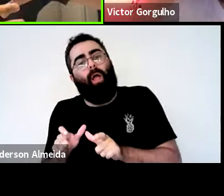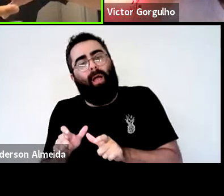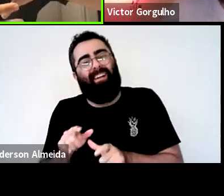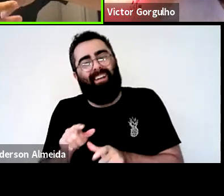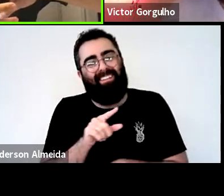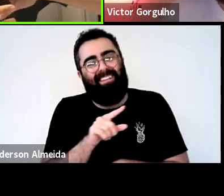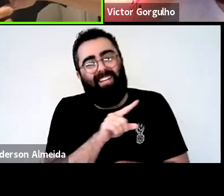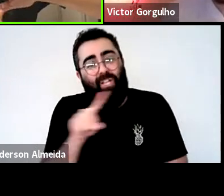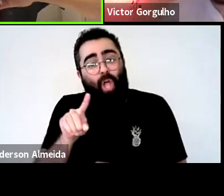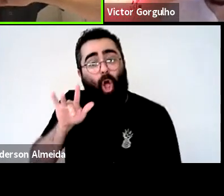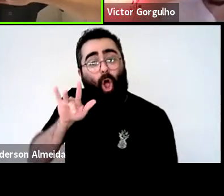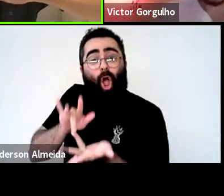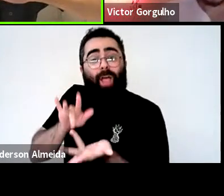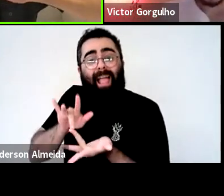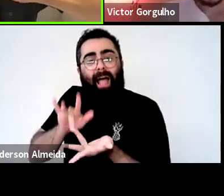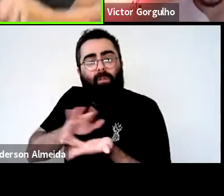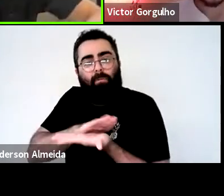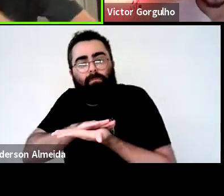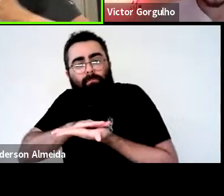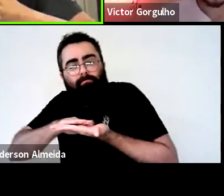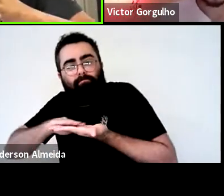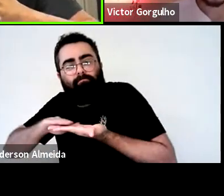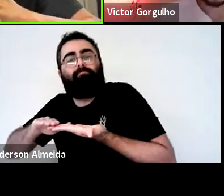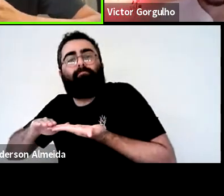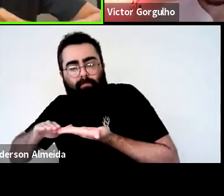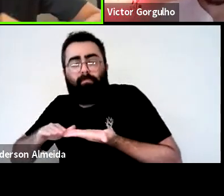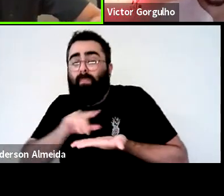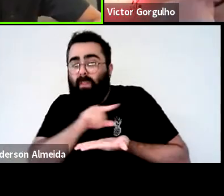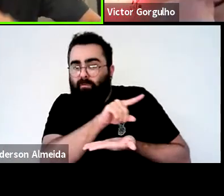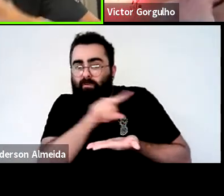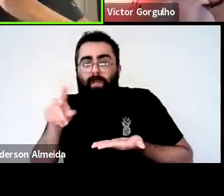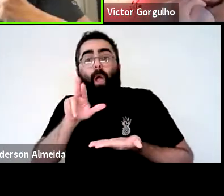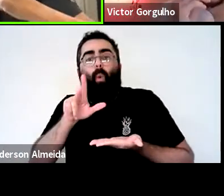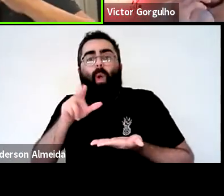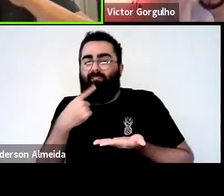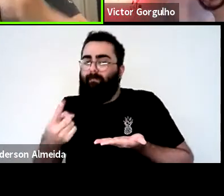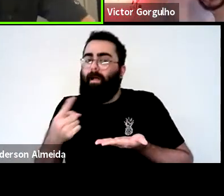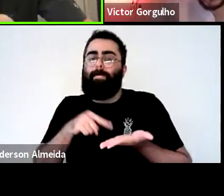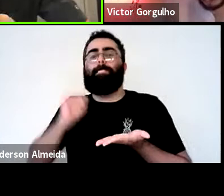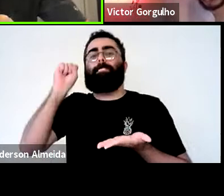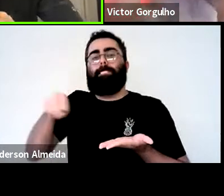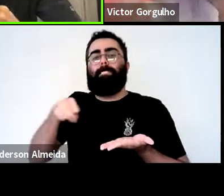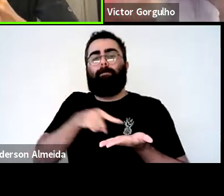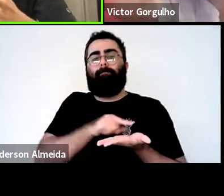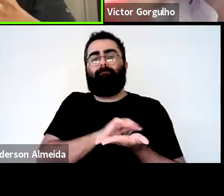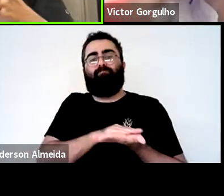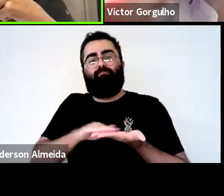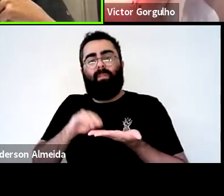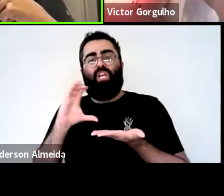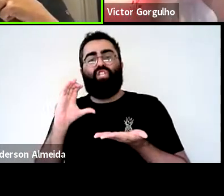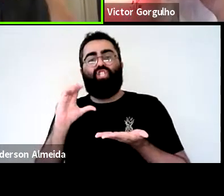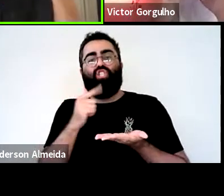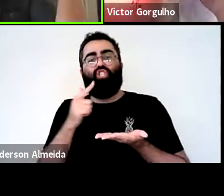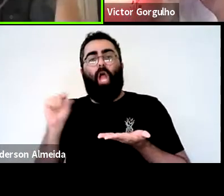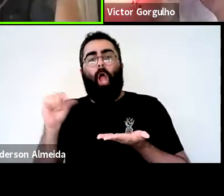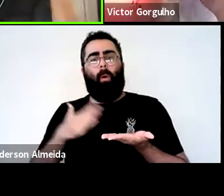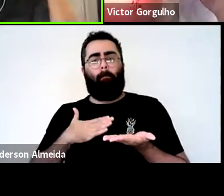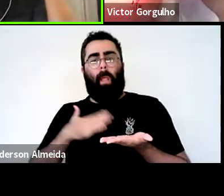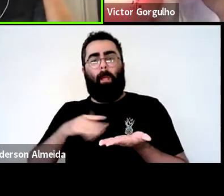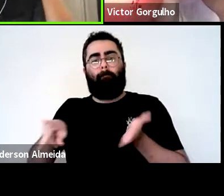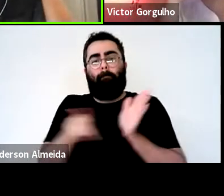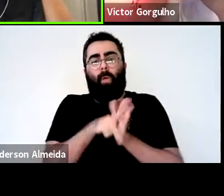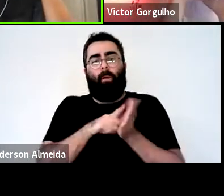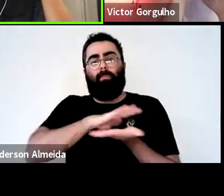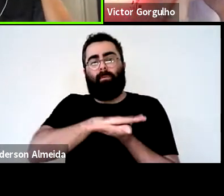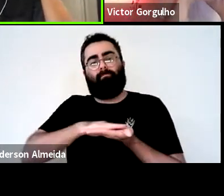um, é, vocês afirmam o chão, refazem e afirmam vocês ali naquele lugar. Então, a